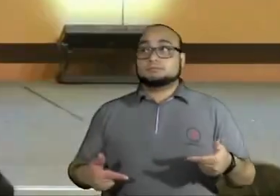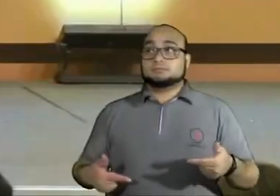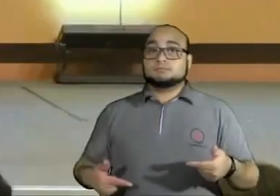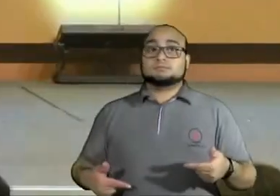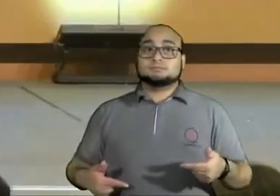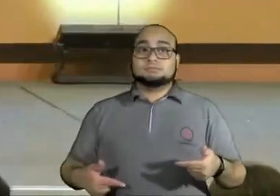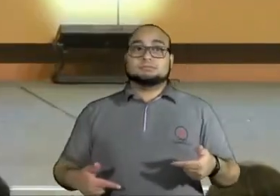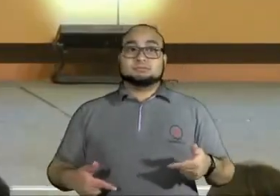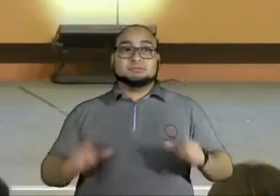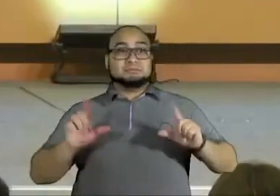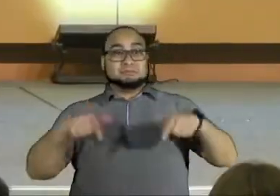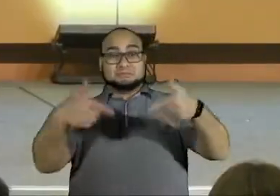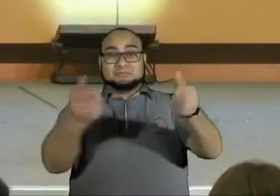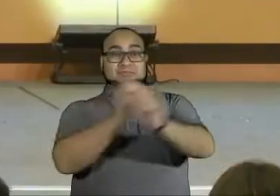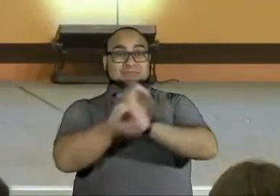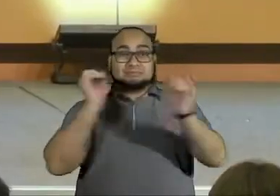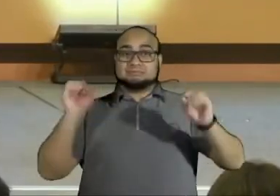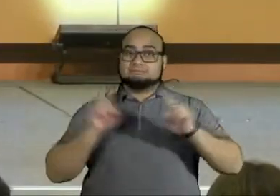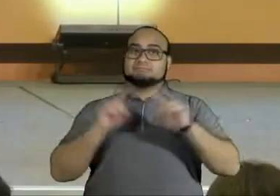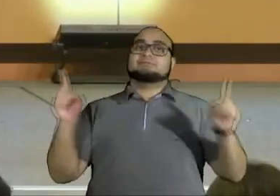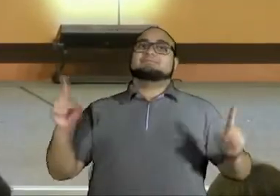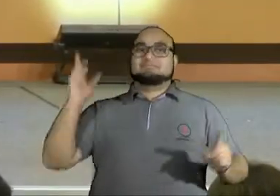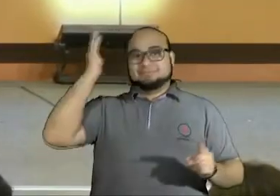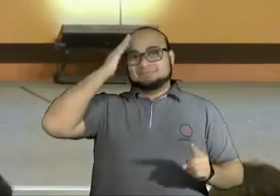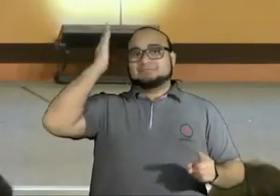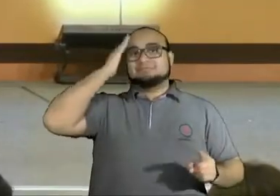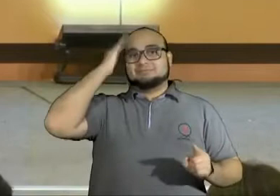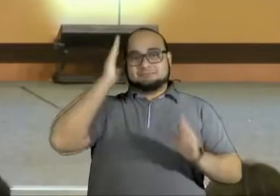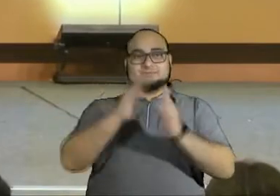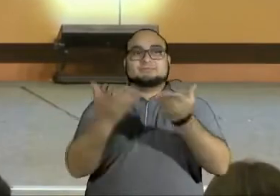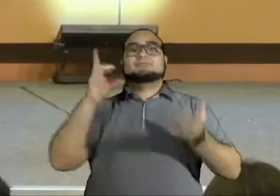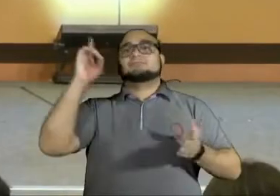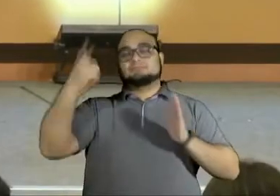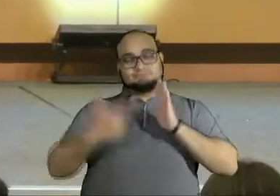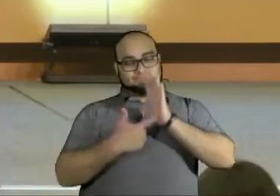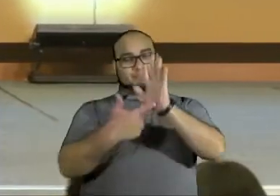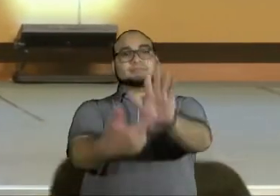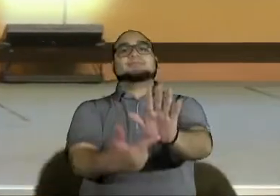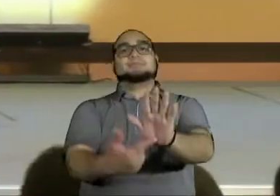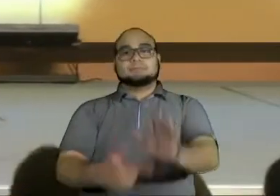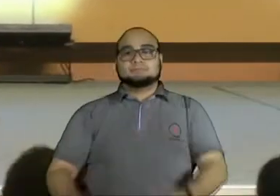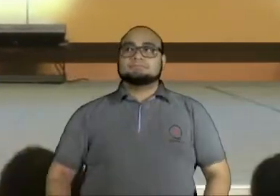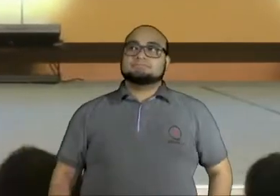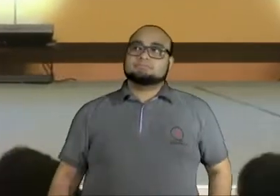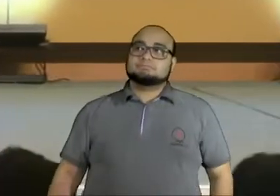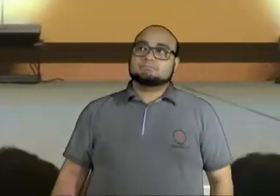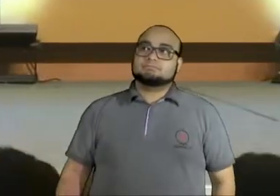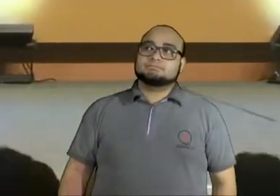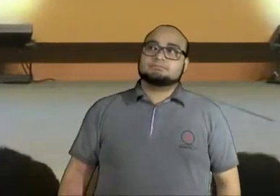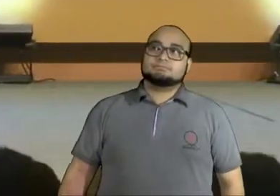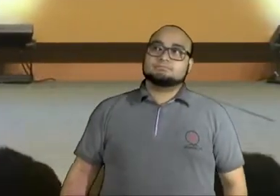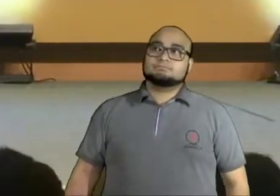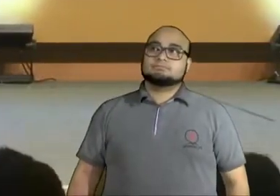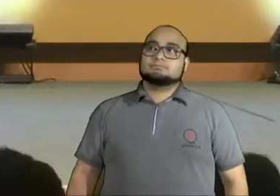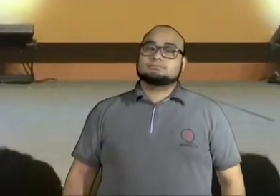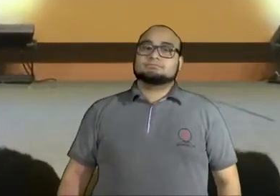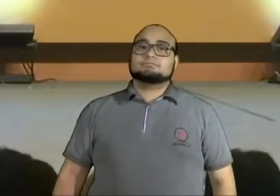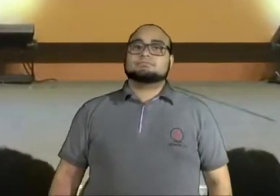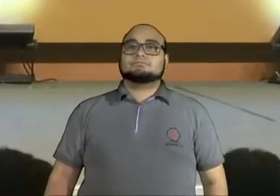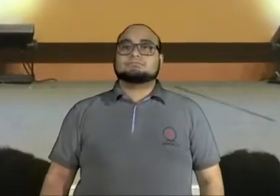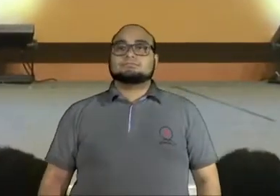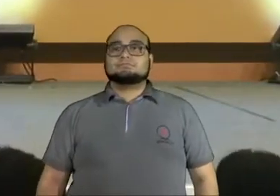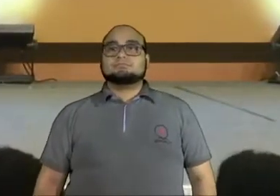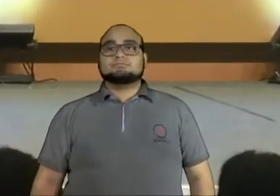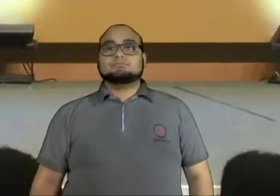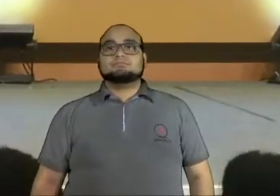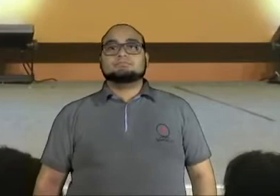Eu não fiz nada, pois é, mas você sabe o que a palavra diz. Aí você vai lá com a maior cara do mundo dizendo, Jesus, me reveste.